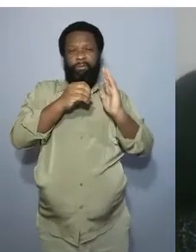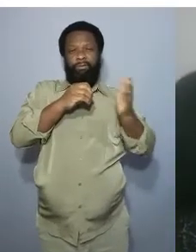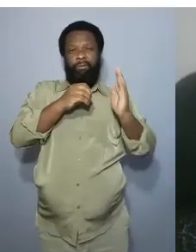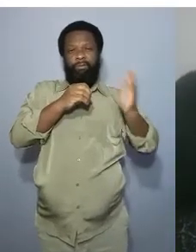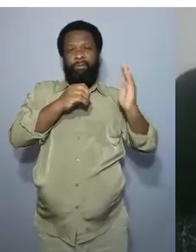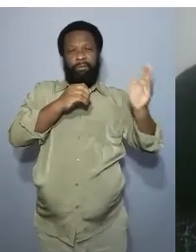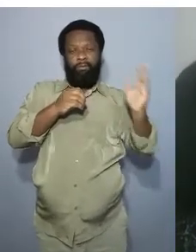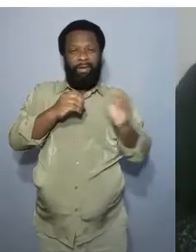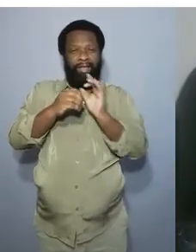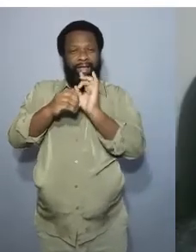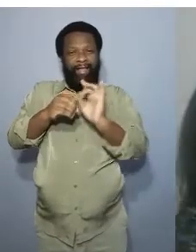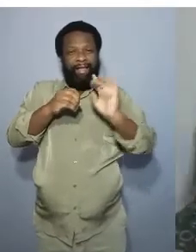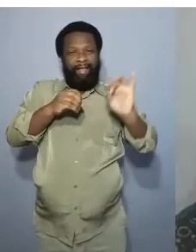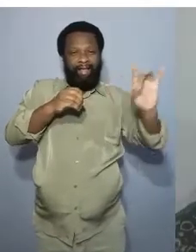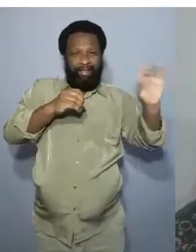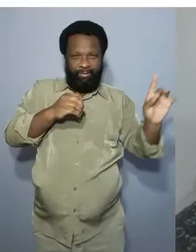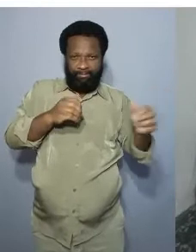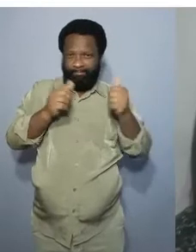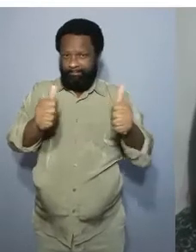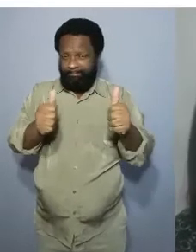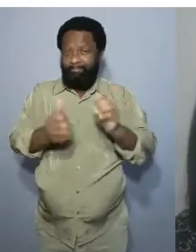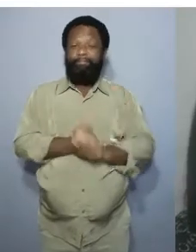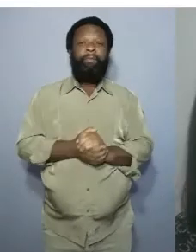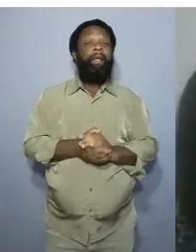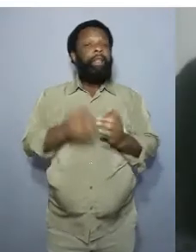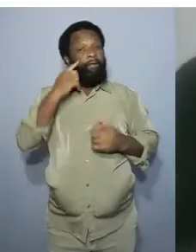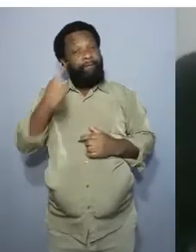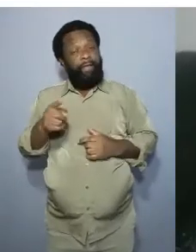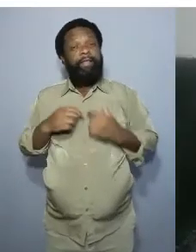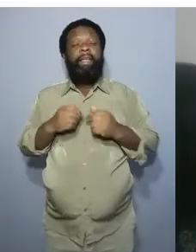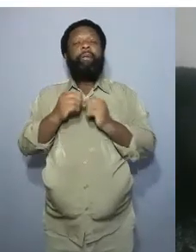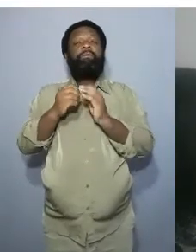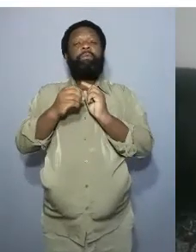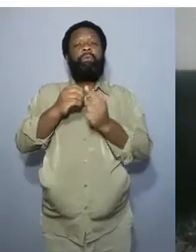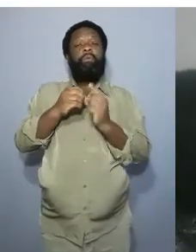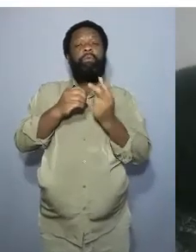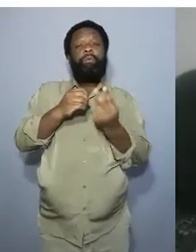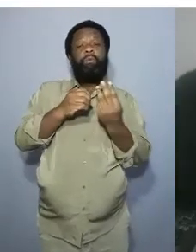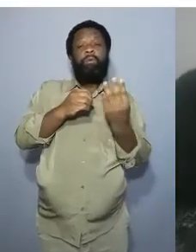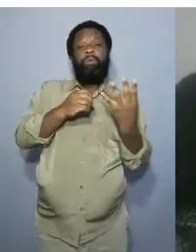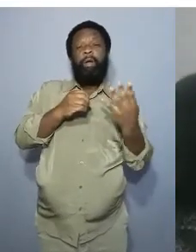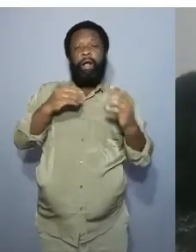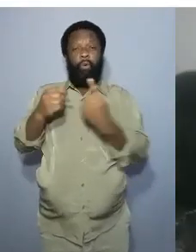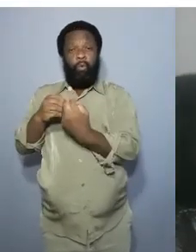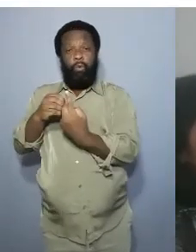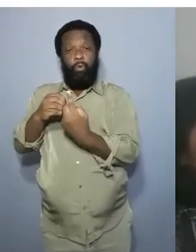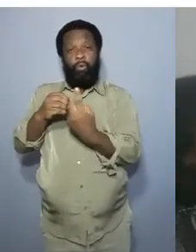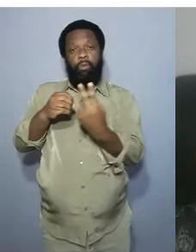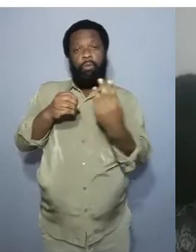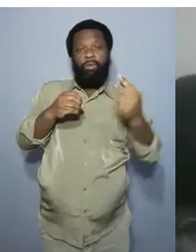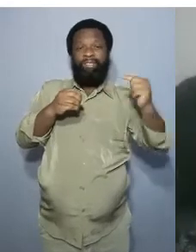para representar cada uma das possíveis camadas. Combinado? Então vamos lá, total de, no máximo, de